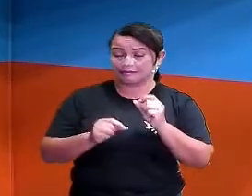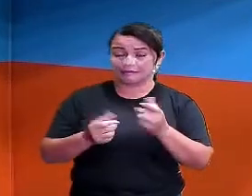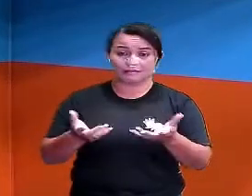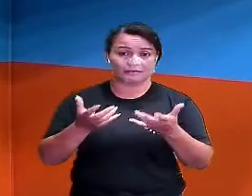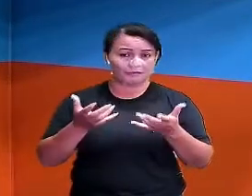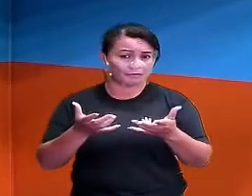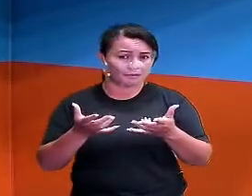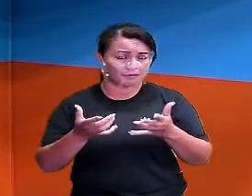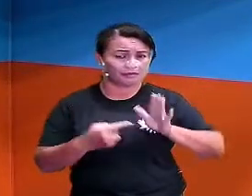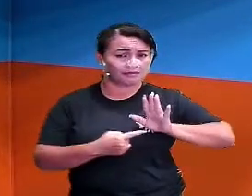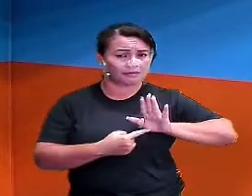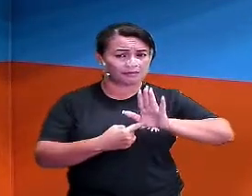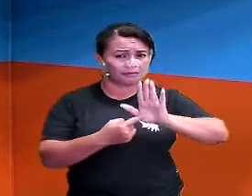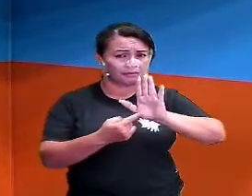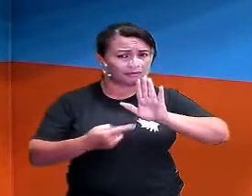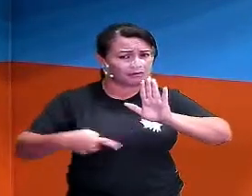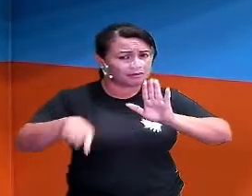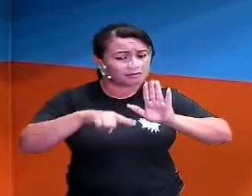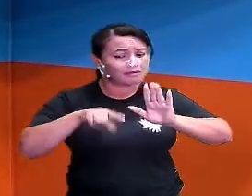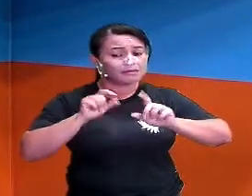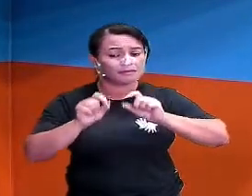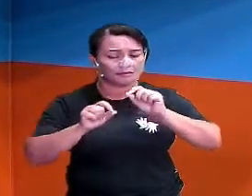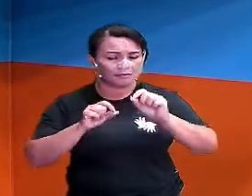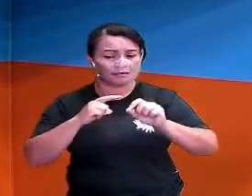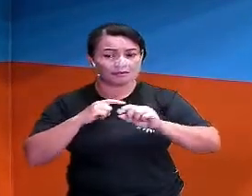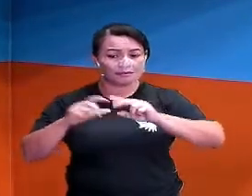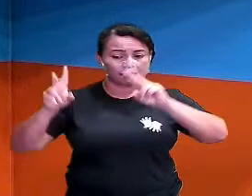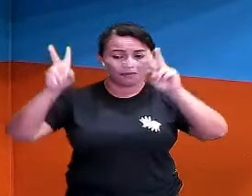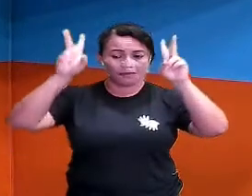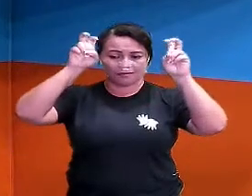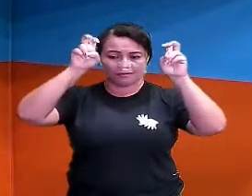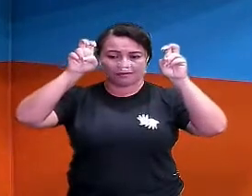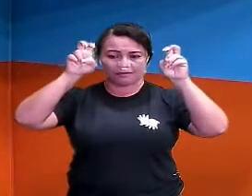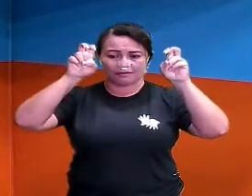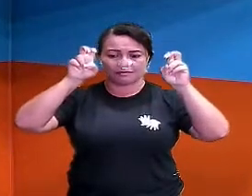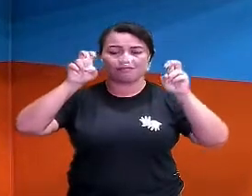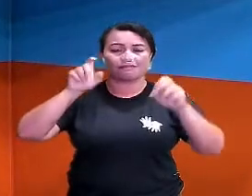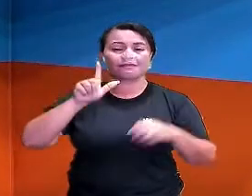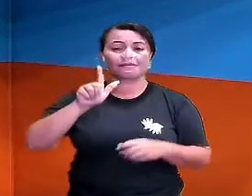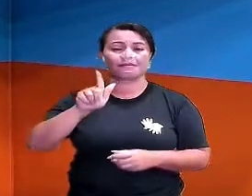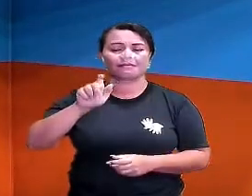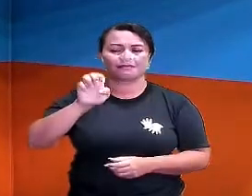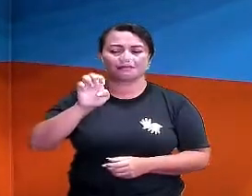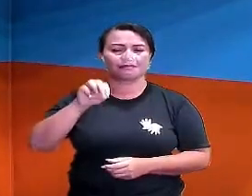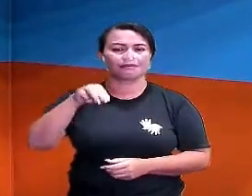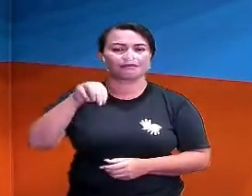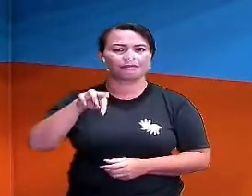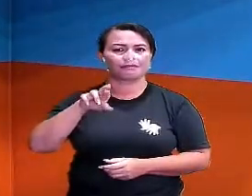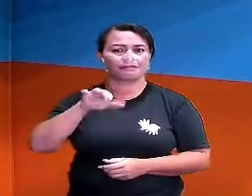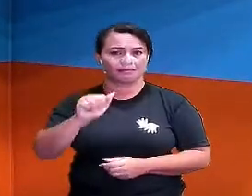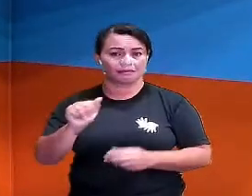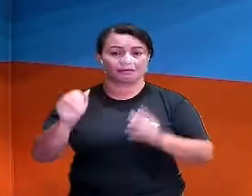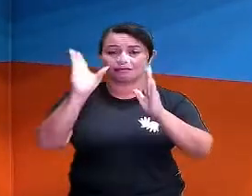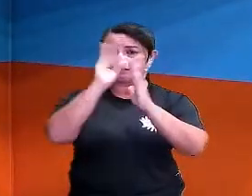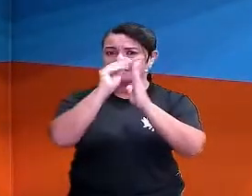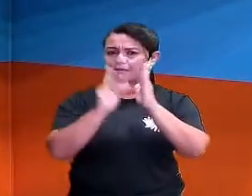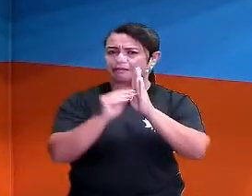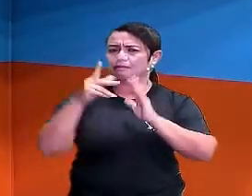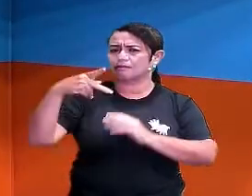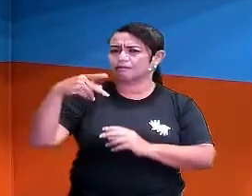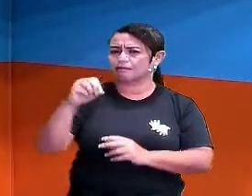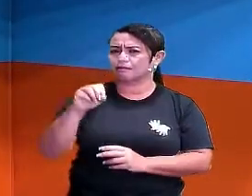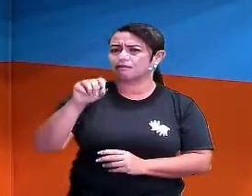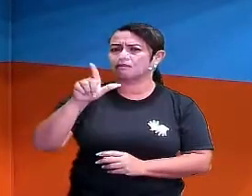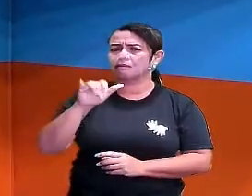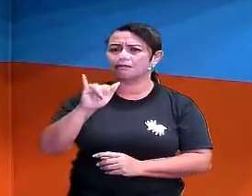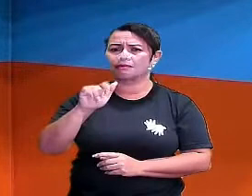quero tratar aqui junto com vocês da unidade temática Geometria, conteúdo polígonos. O que é que a gente vai